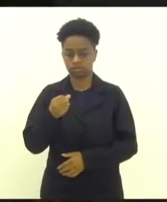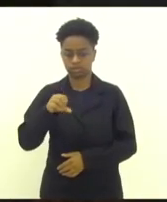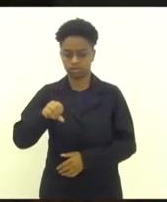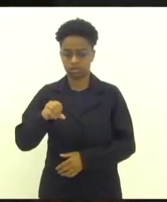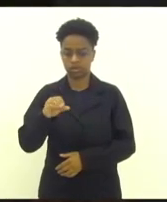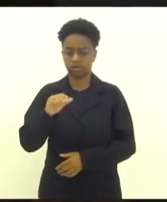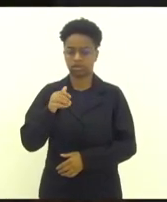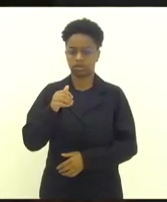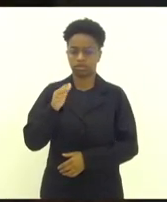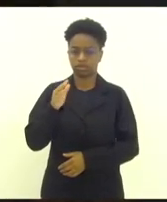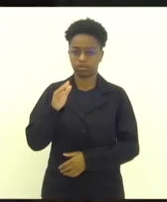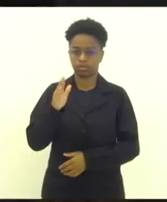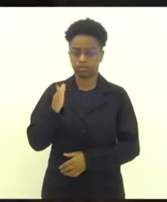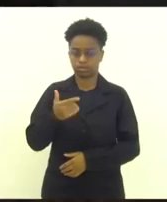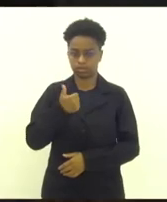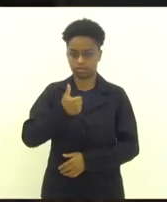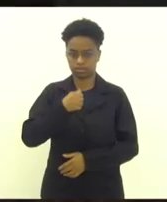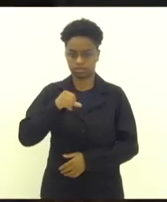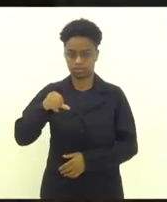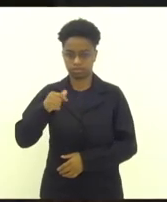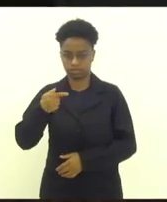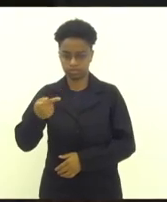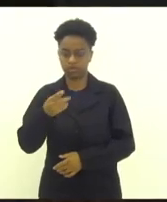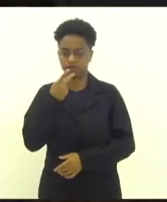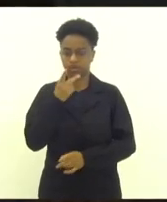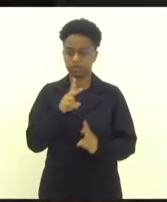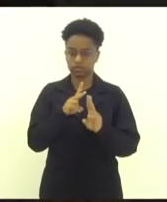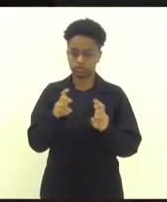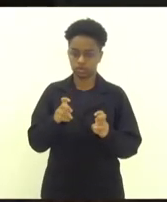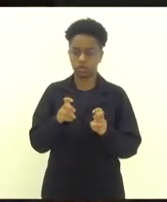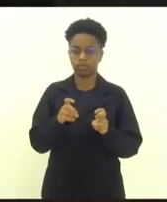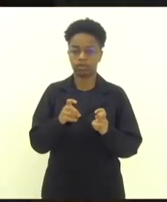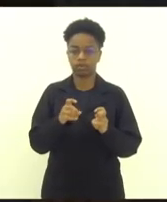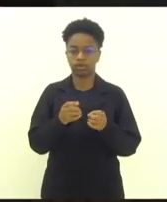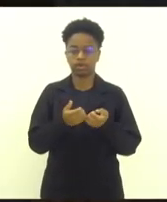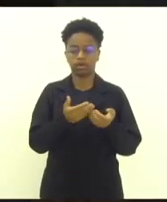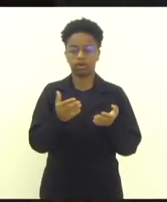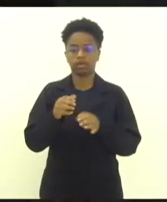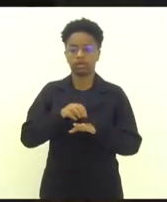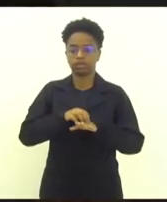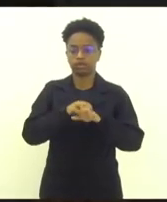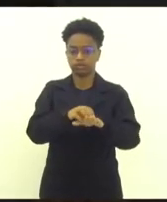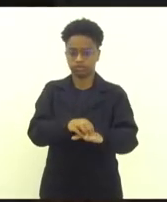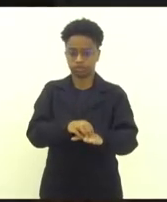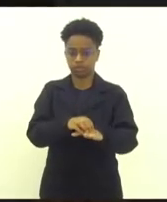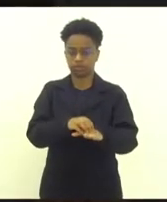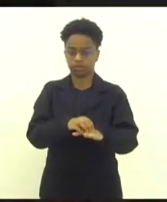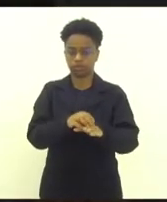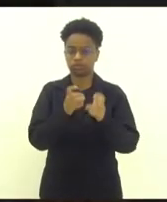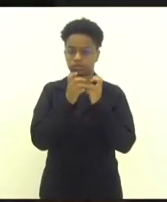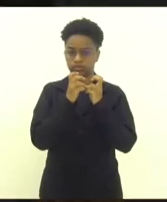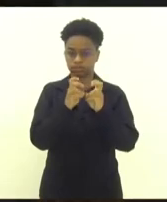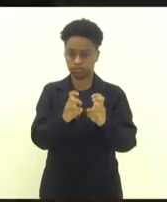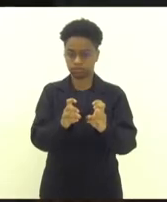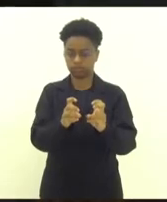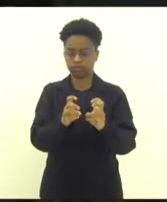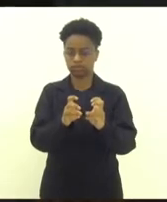que dispõe sobre o regime de prestação de serviço público de transporte Ferroviário